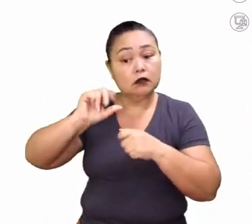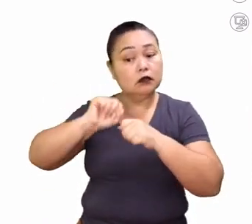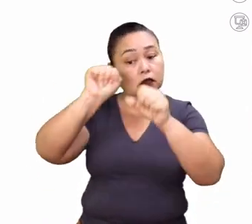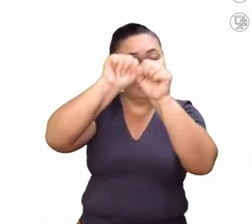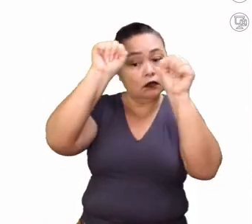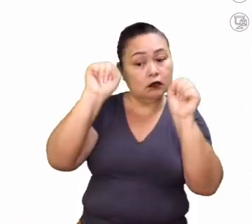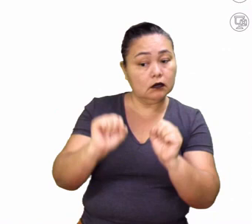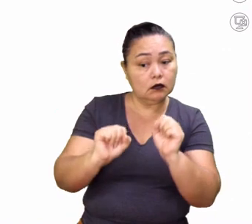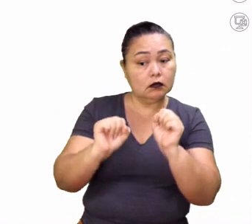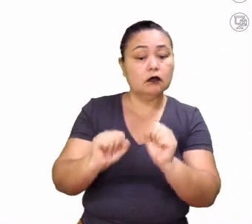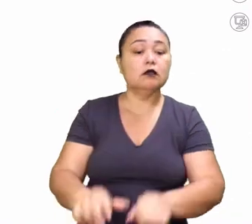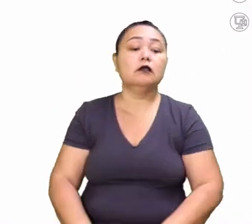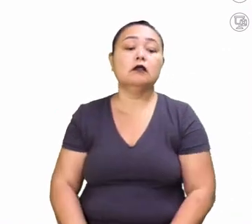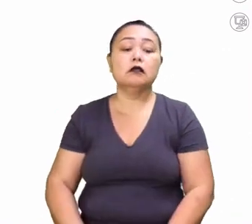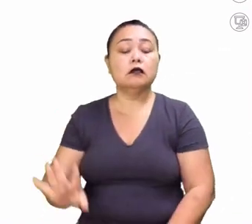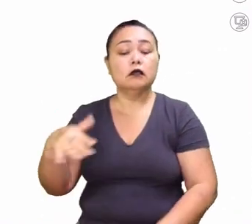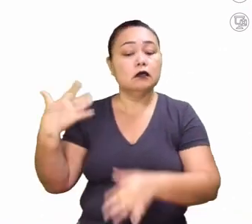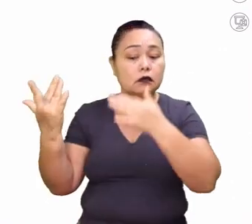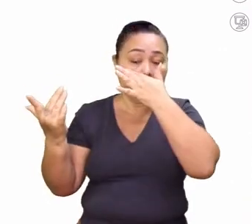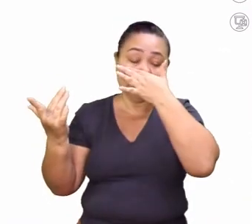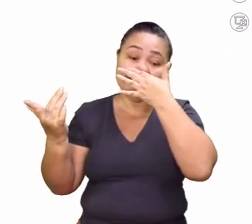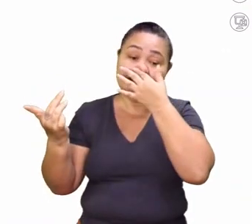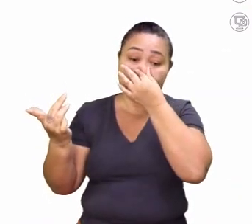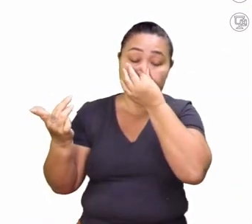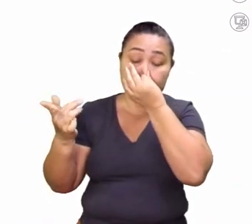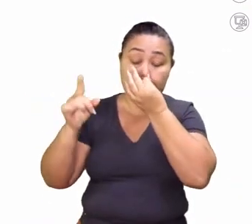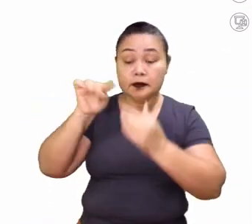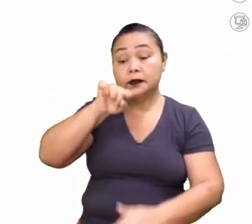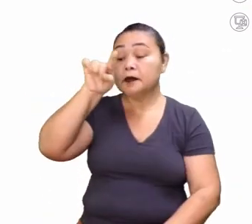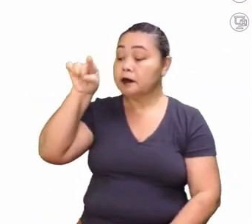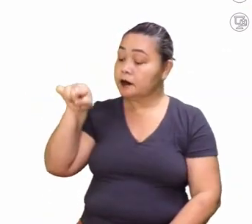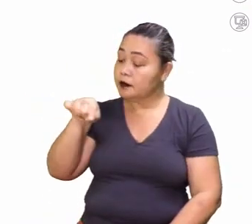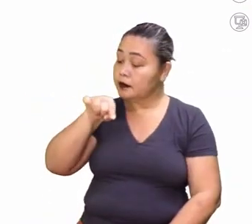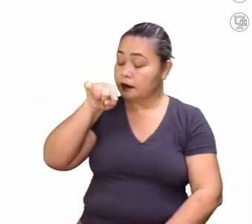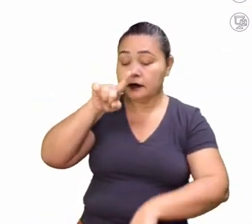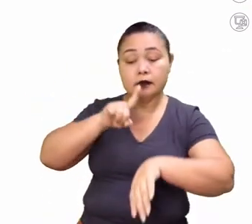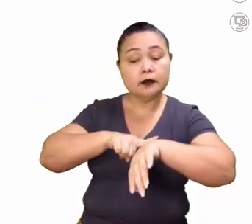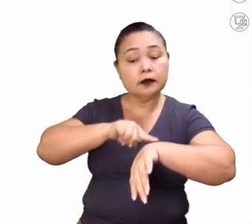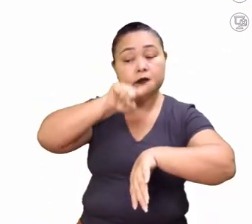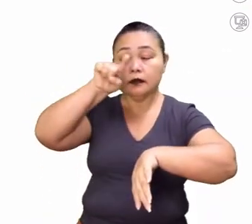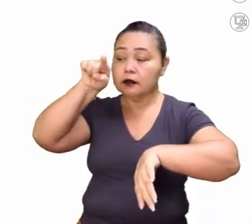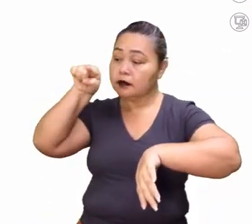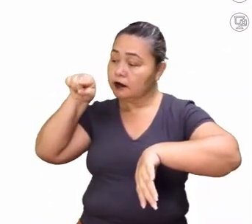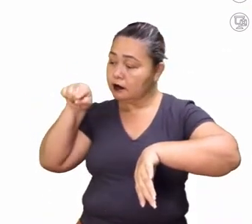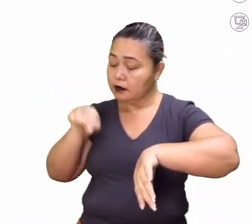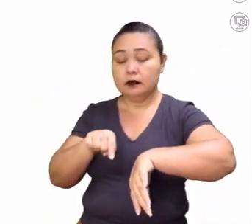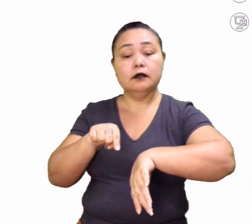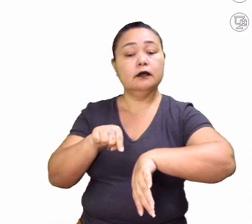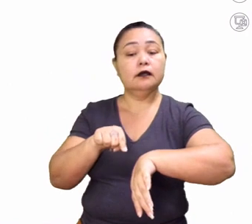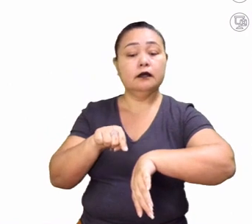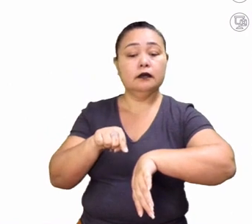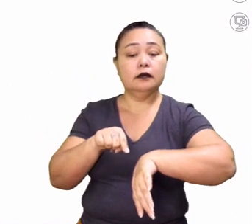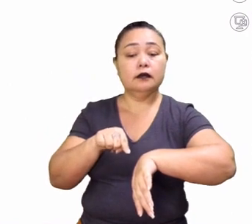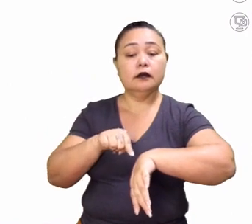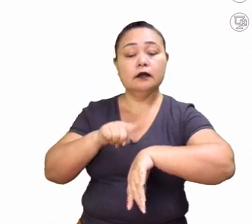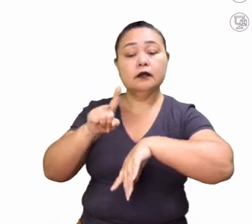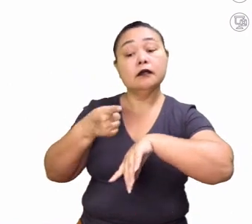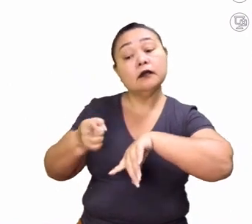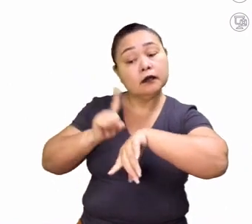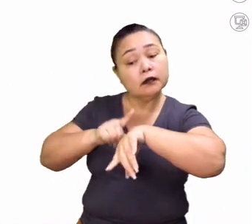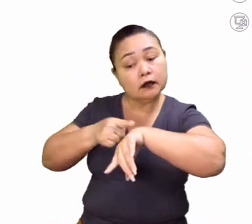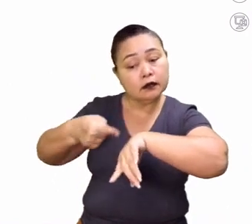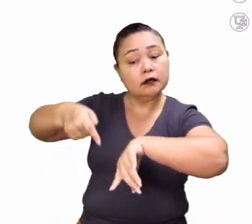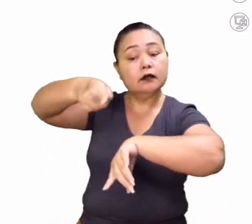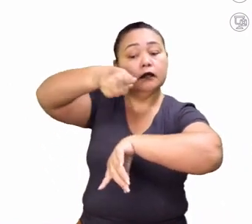sistema tá então nós temos assim sentido horário o cí está orientado no sentido quando for antihorário